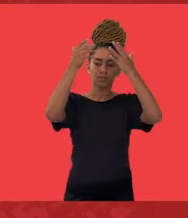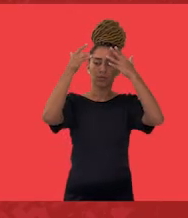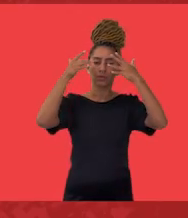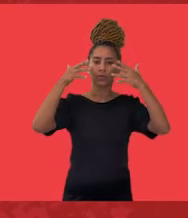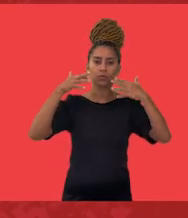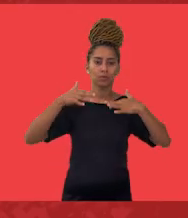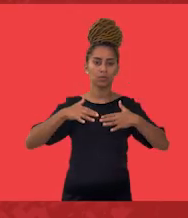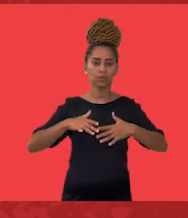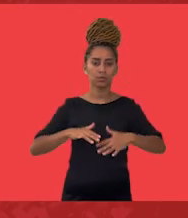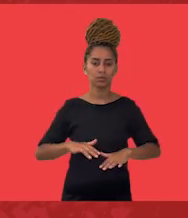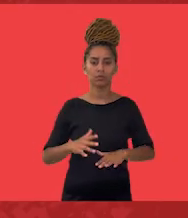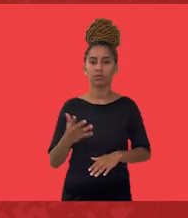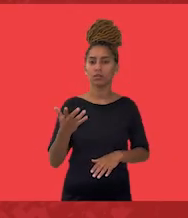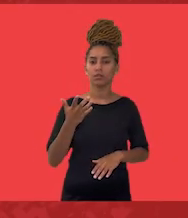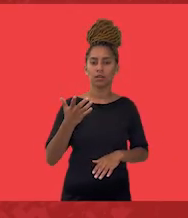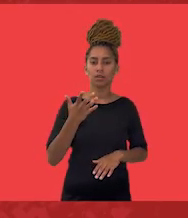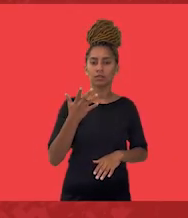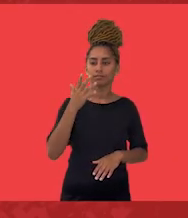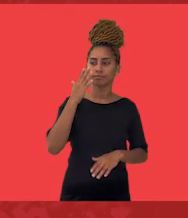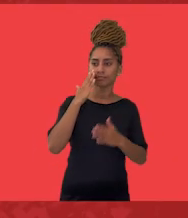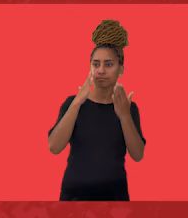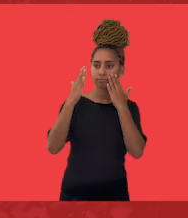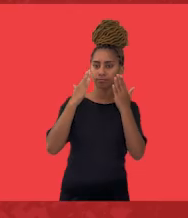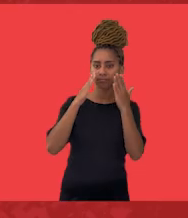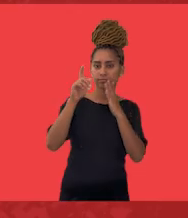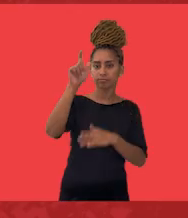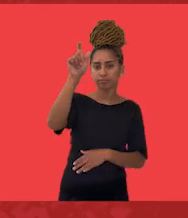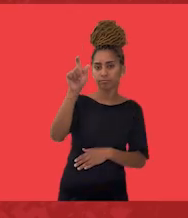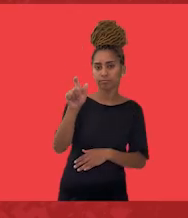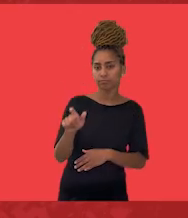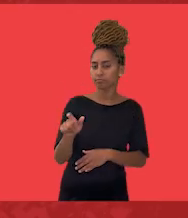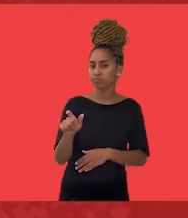Desejo é contradança.